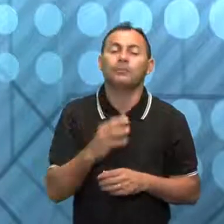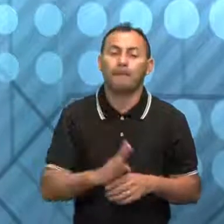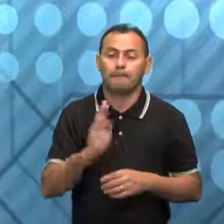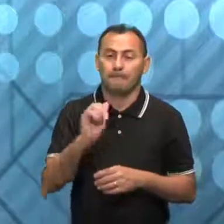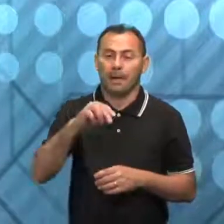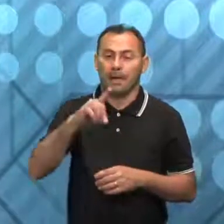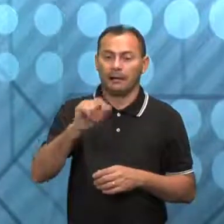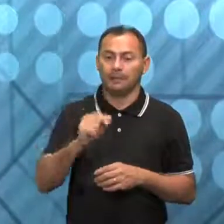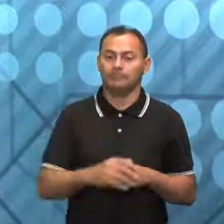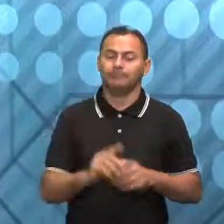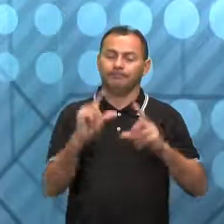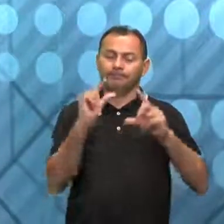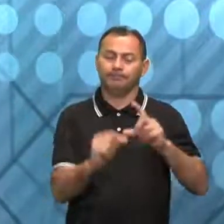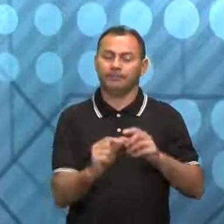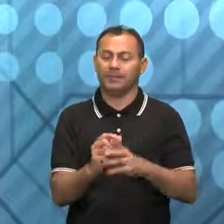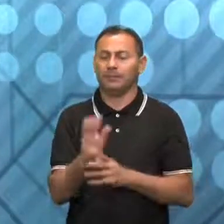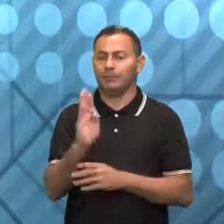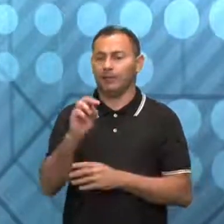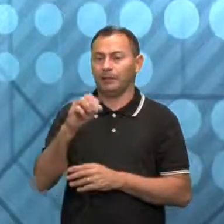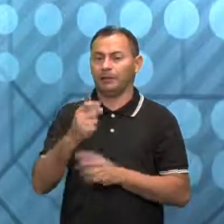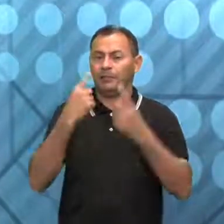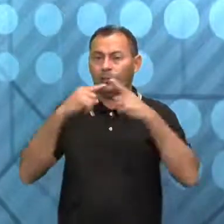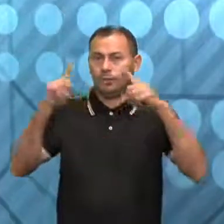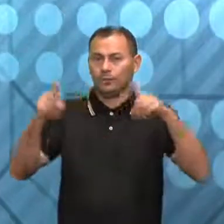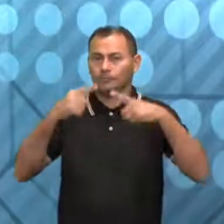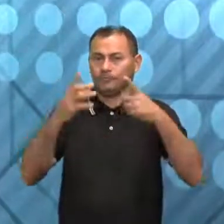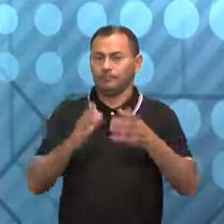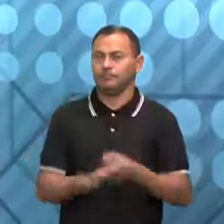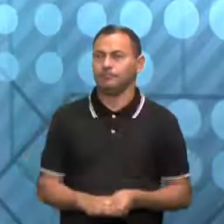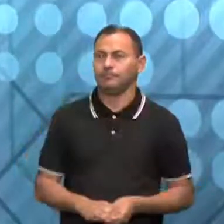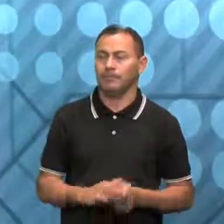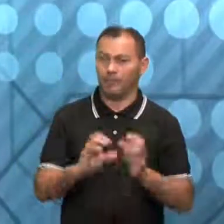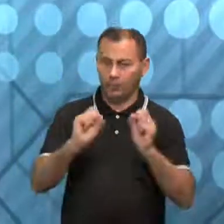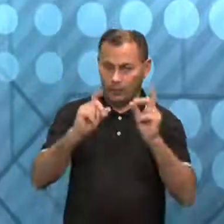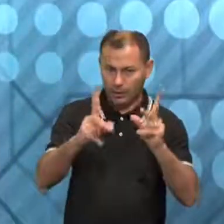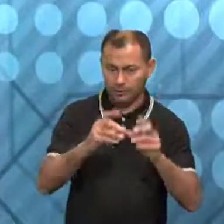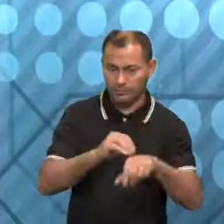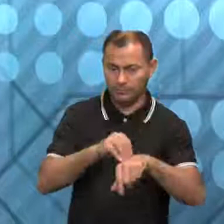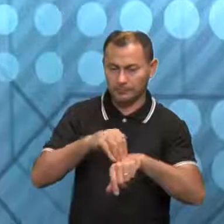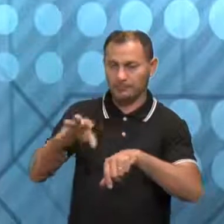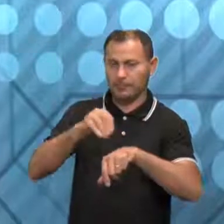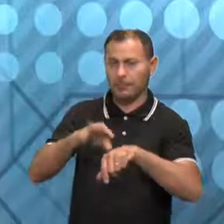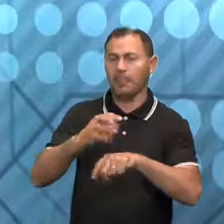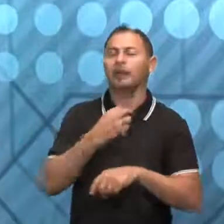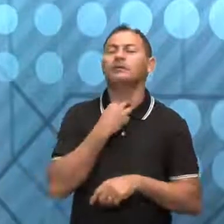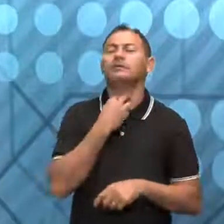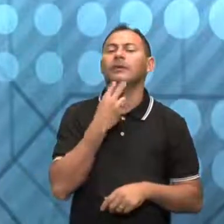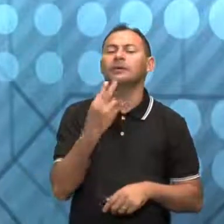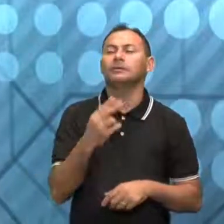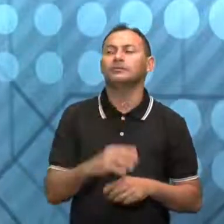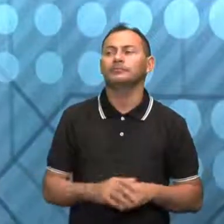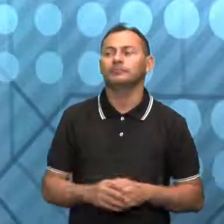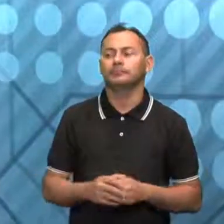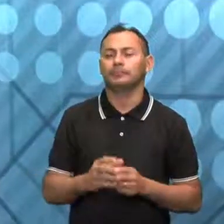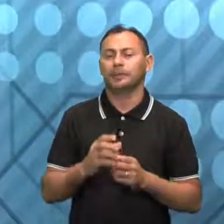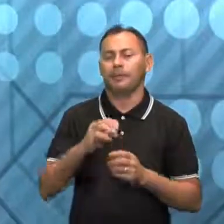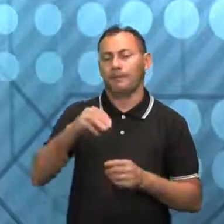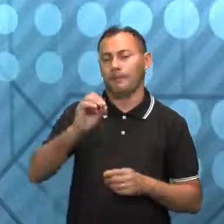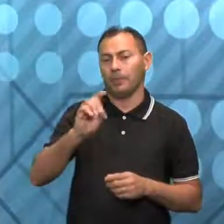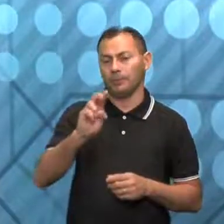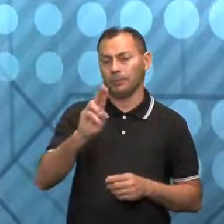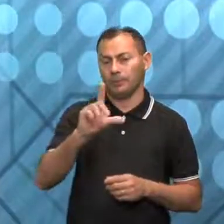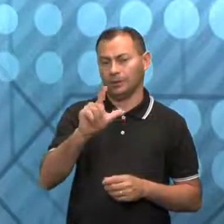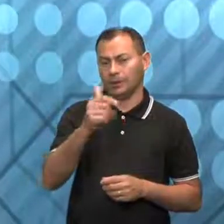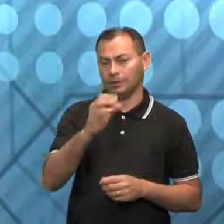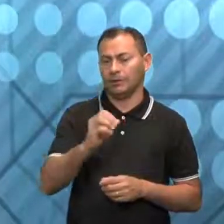de voz é muito inferior do que a banda do sinal de música. Então, ok você transmitir a voz com a modulação